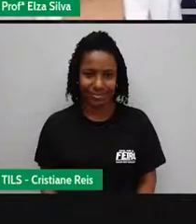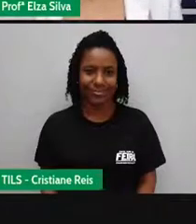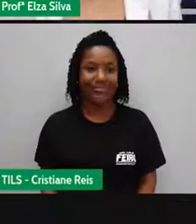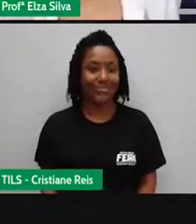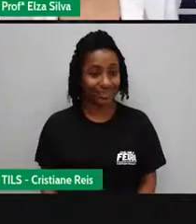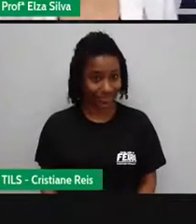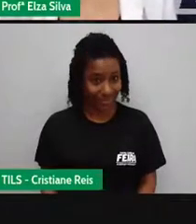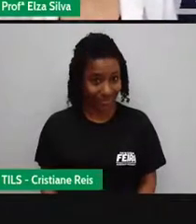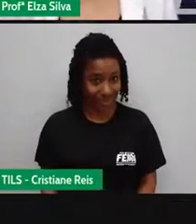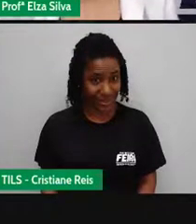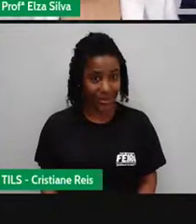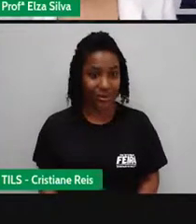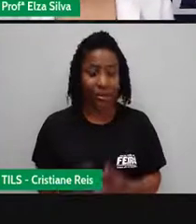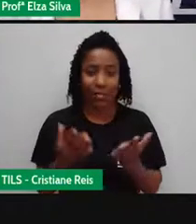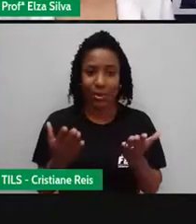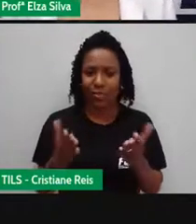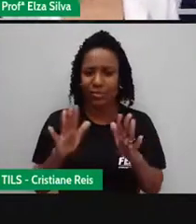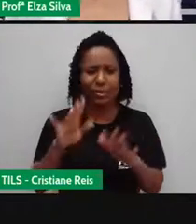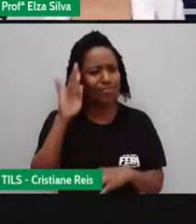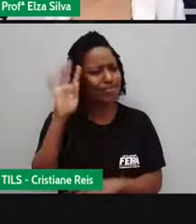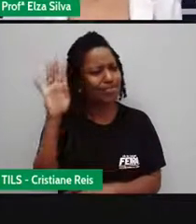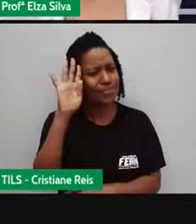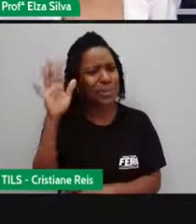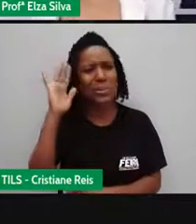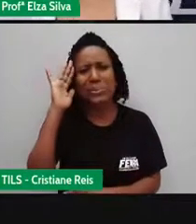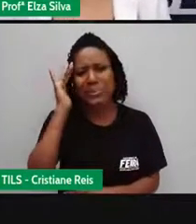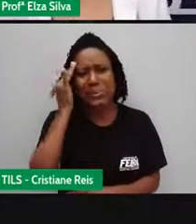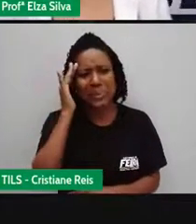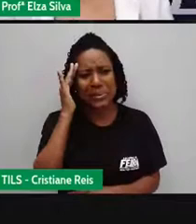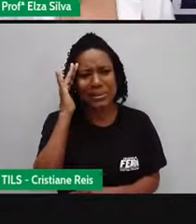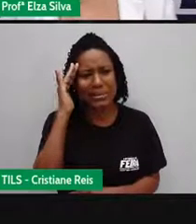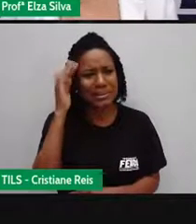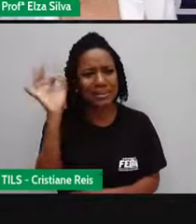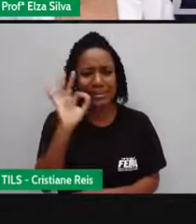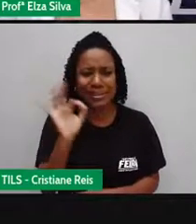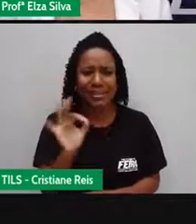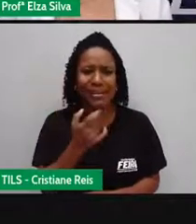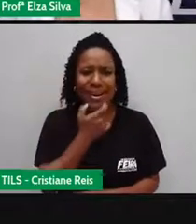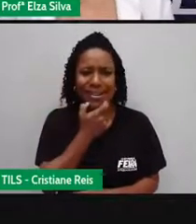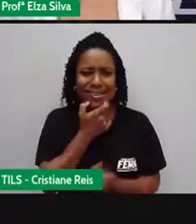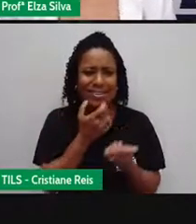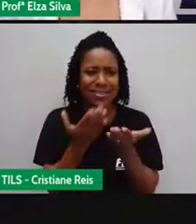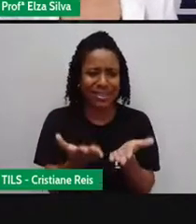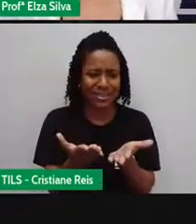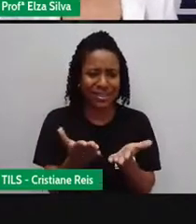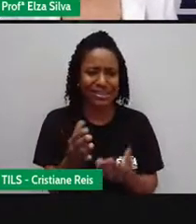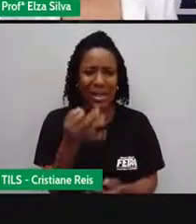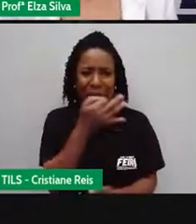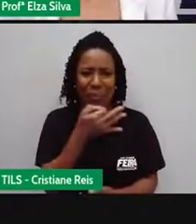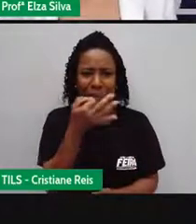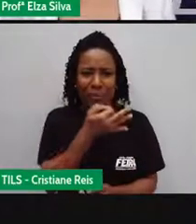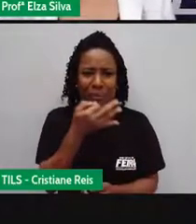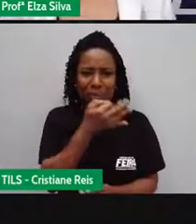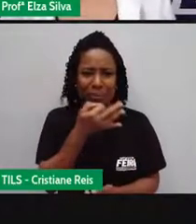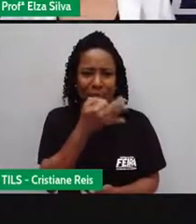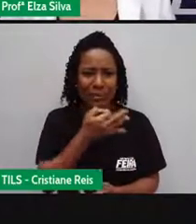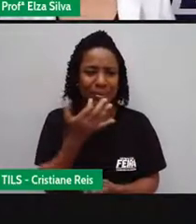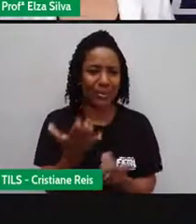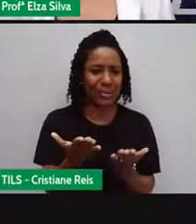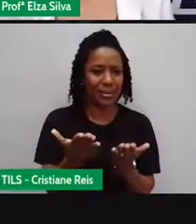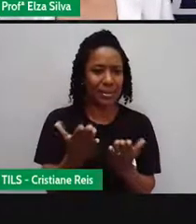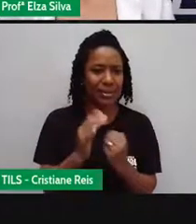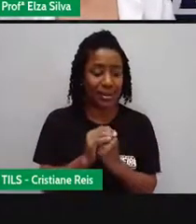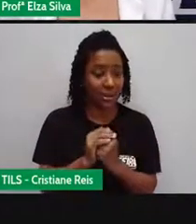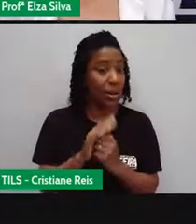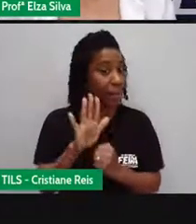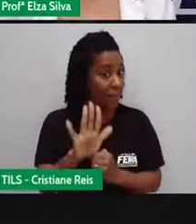Você pode estar se perguntando, Pro, eu não estou entendendo quase nada de inglês. Mas observem bem, é importante que